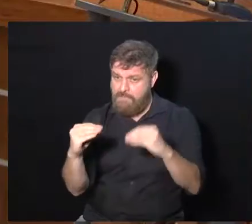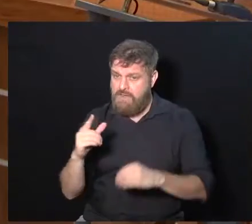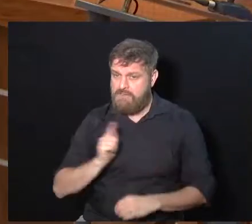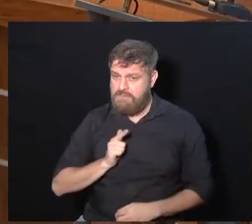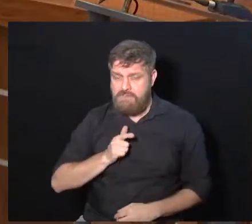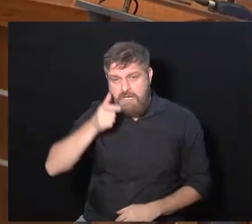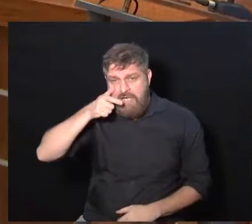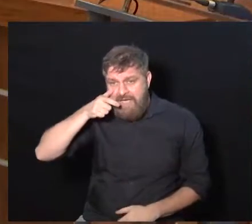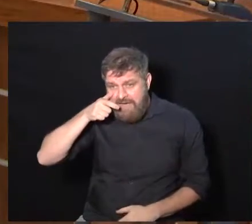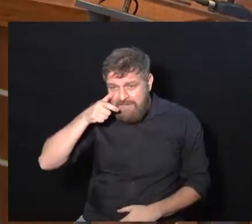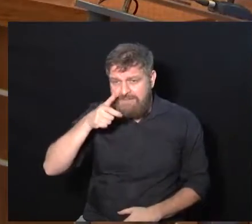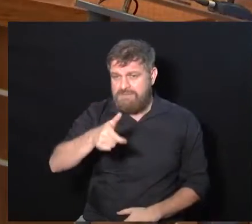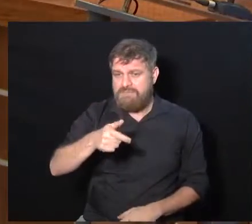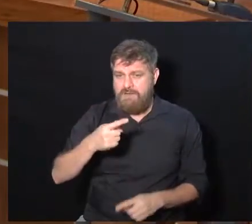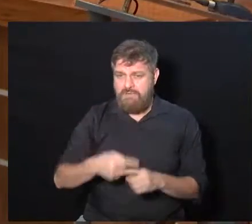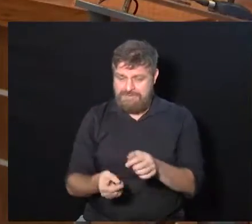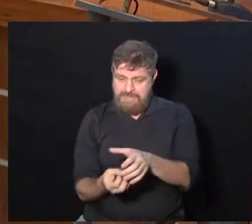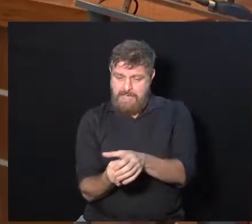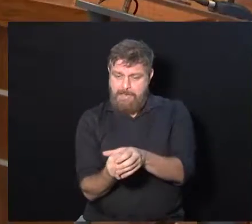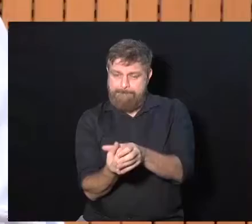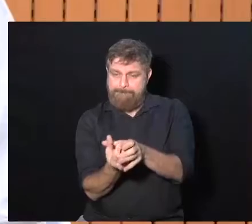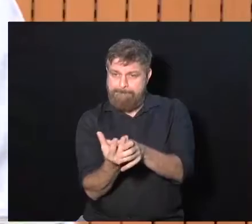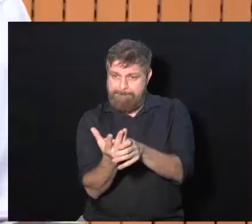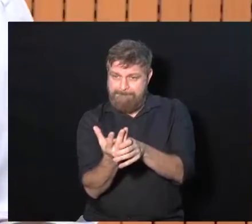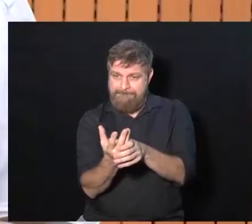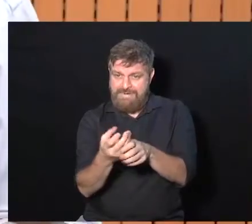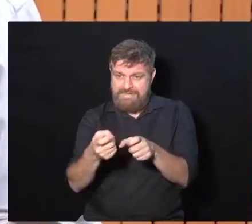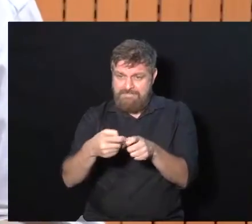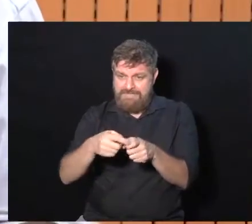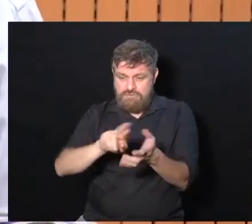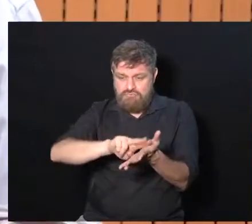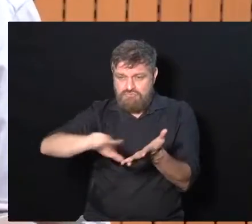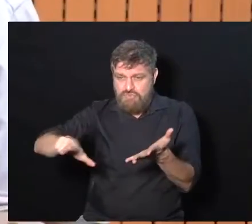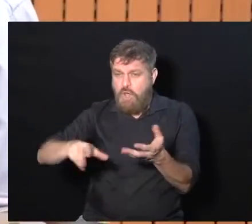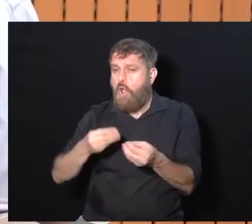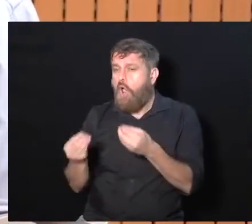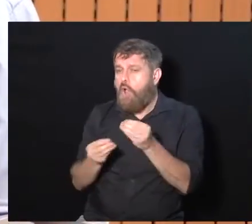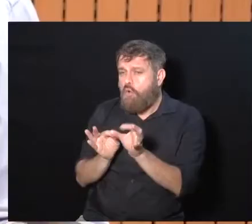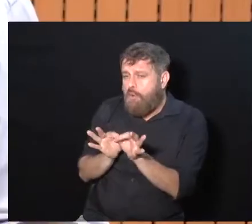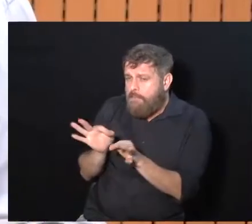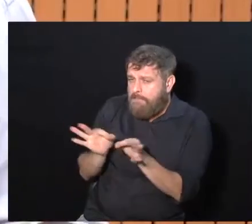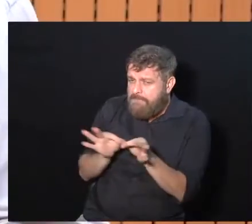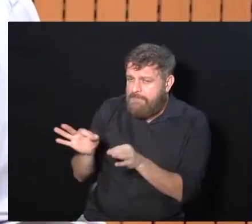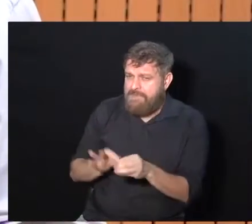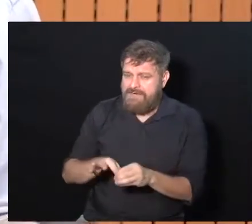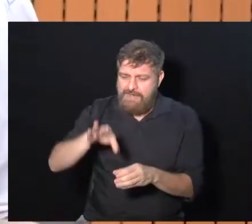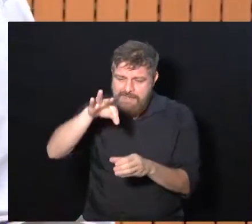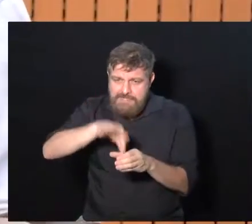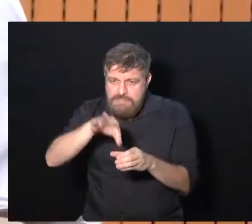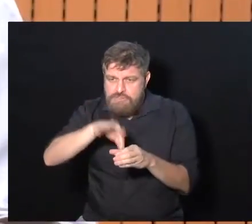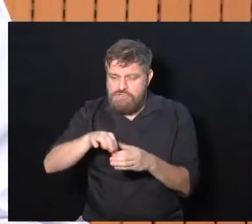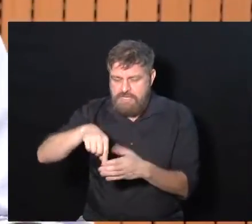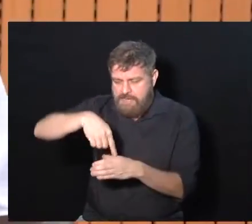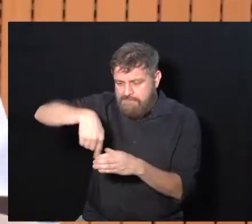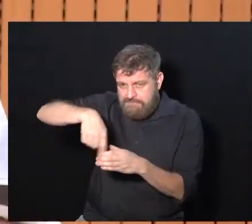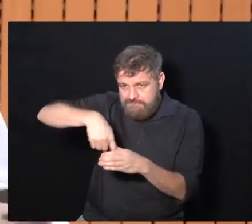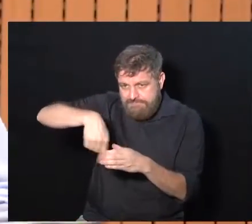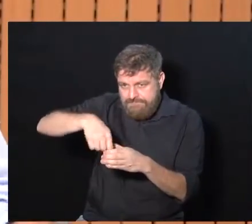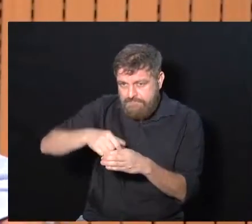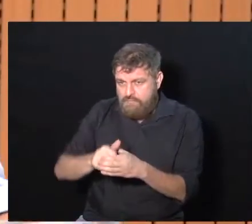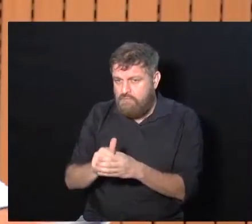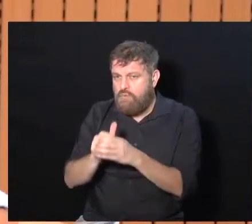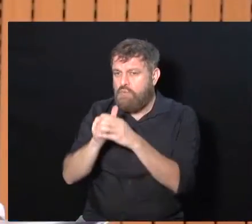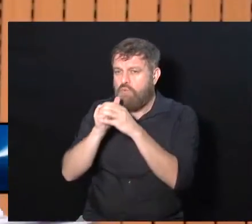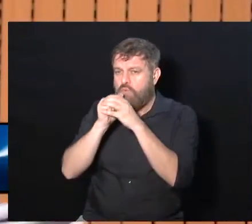fala de várias plantas medicinais e a sua forma de preparo, como infusão, como xarope, talvez até